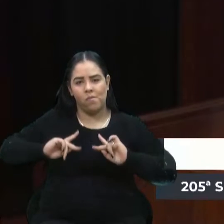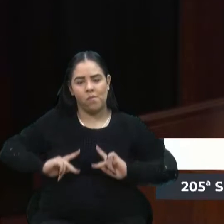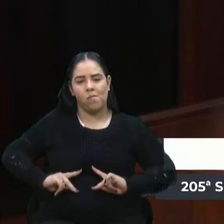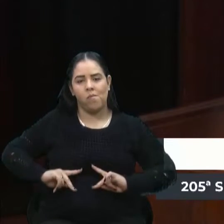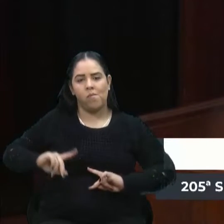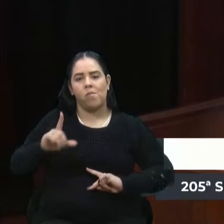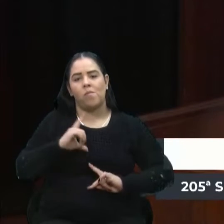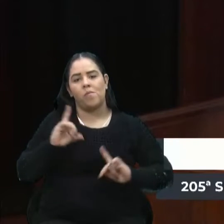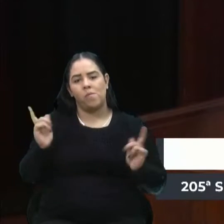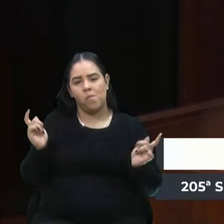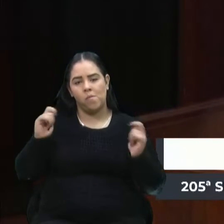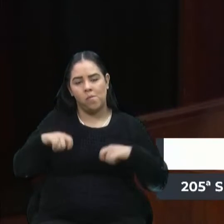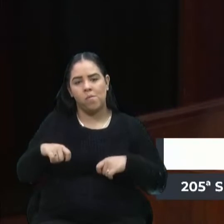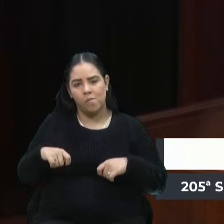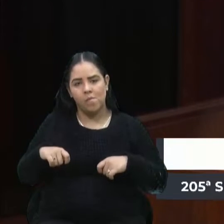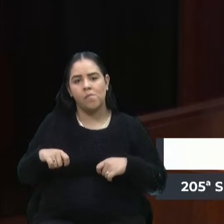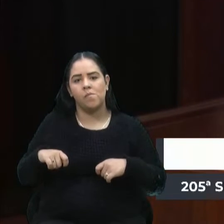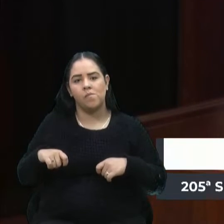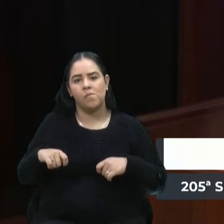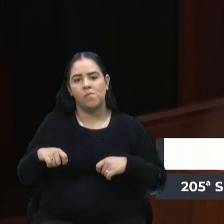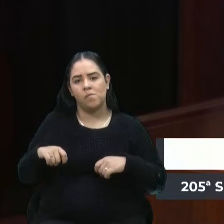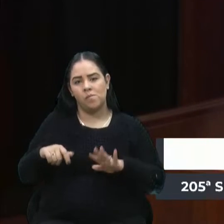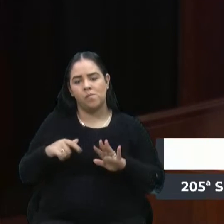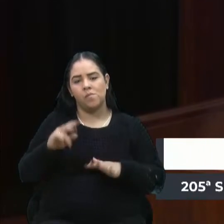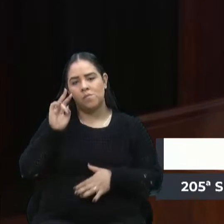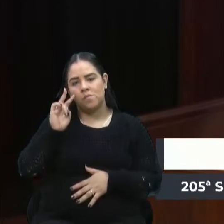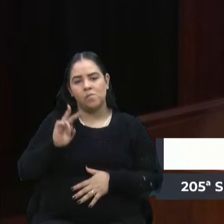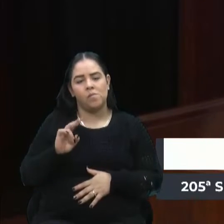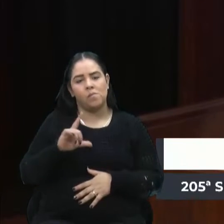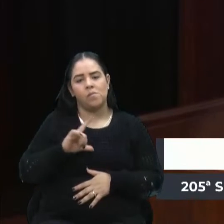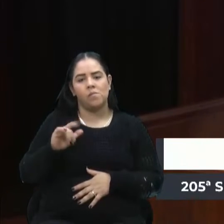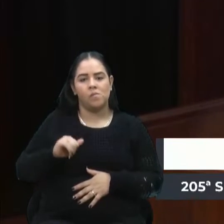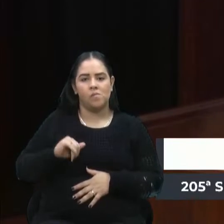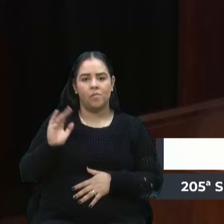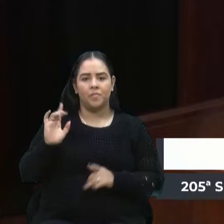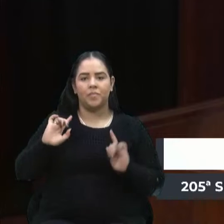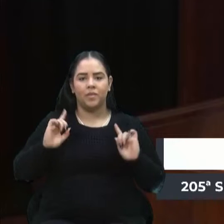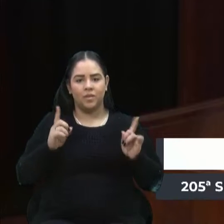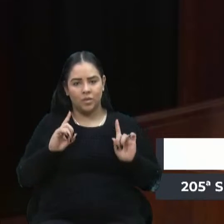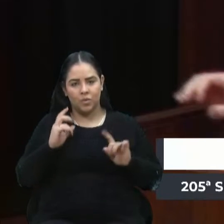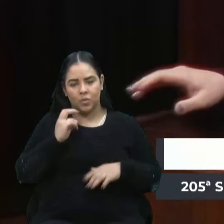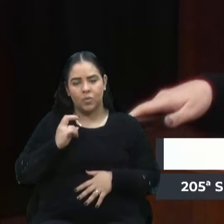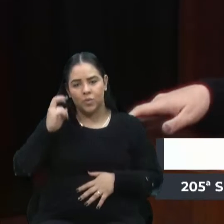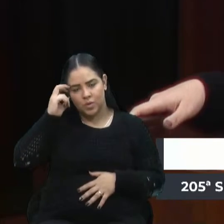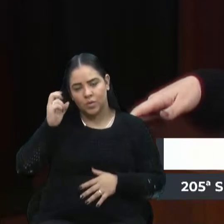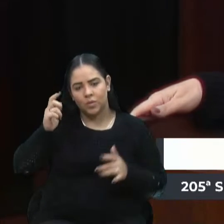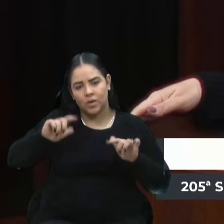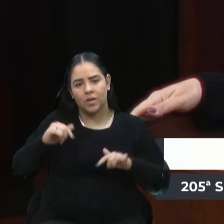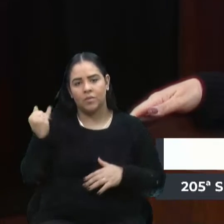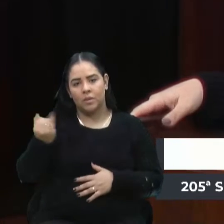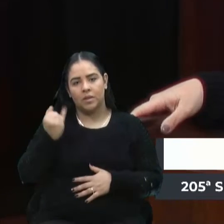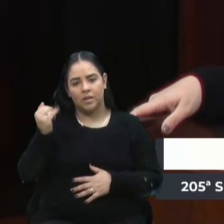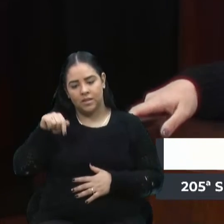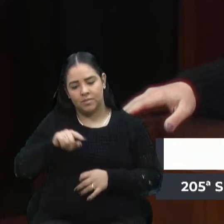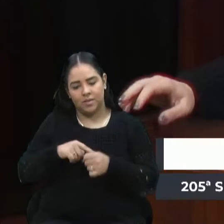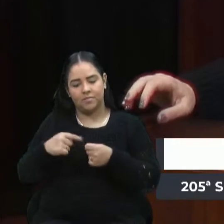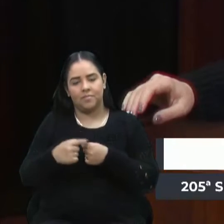ter a possibilidade de apreciar e de ter mais lazer, cultura e ter um espaço importante para a